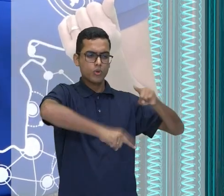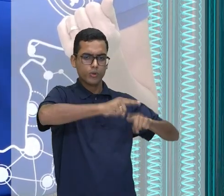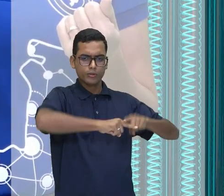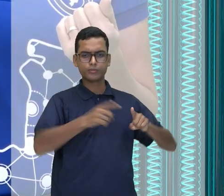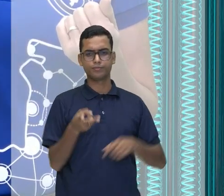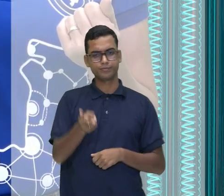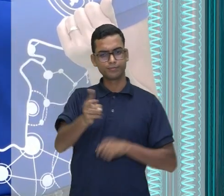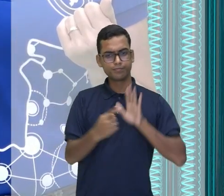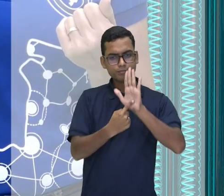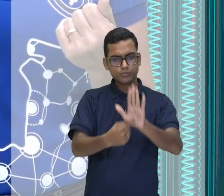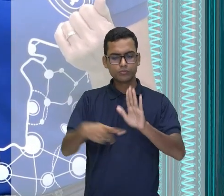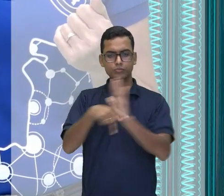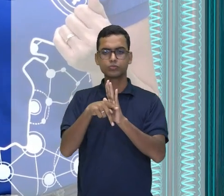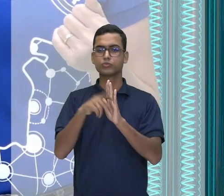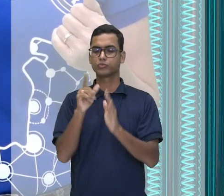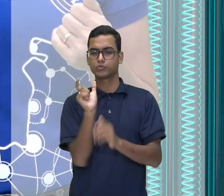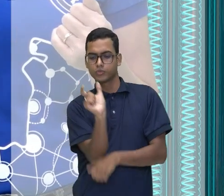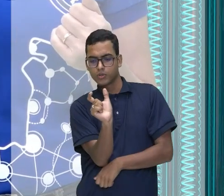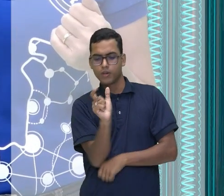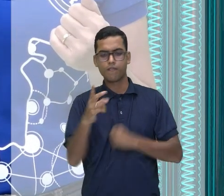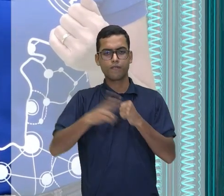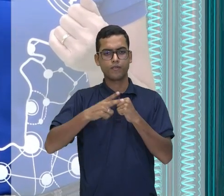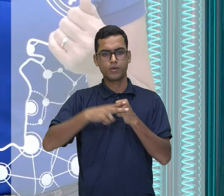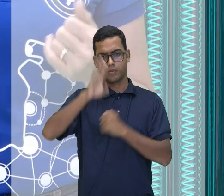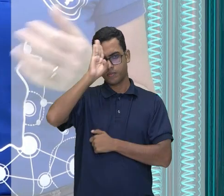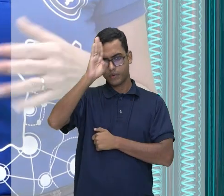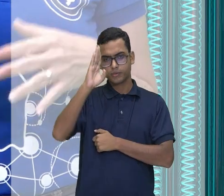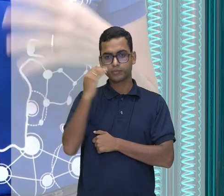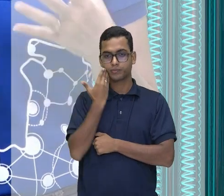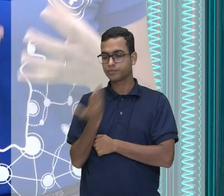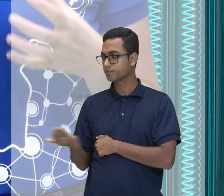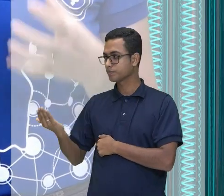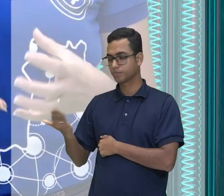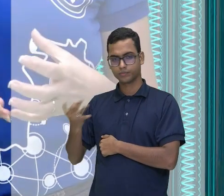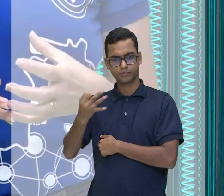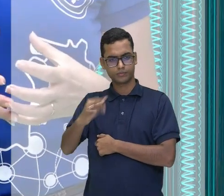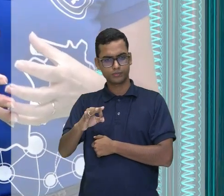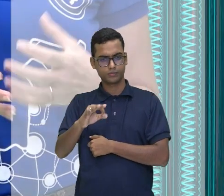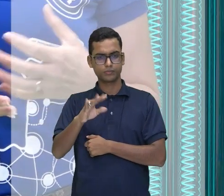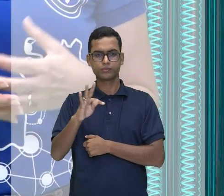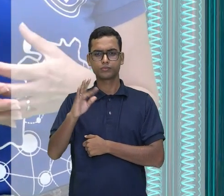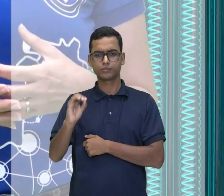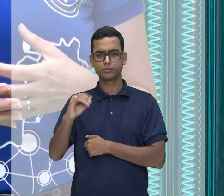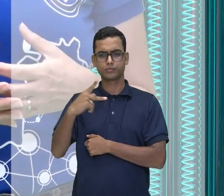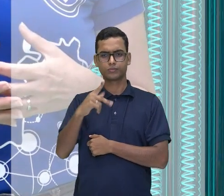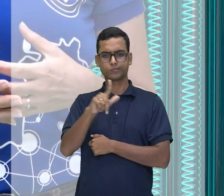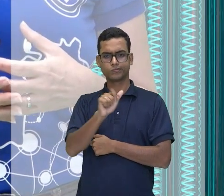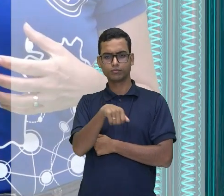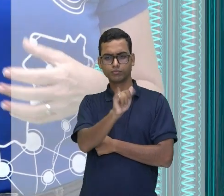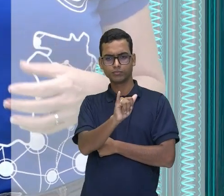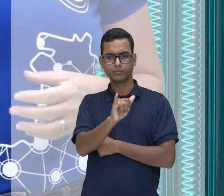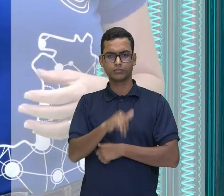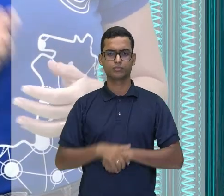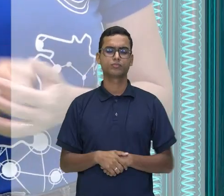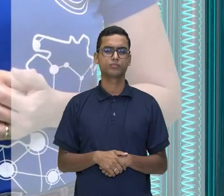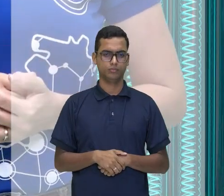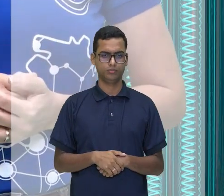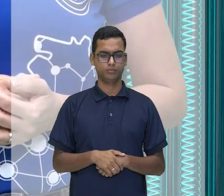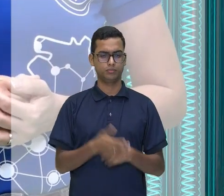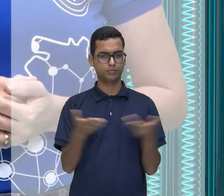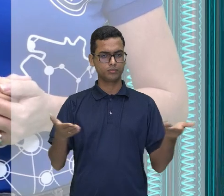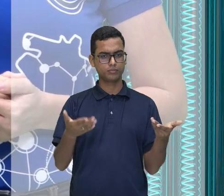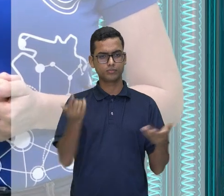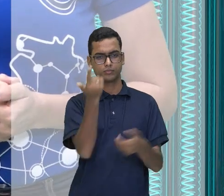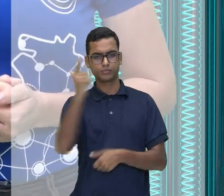aparecem logo depois do verbo principal, né? Olha aqui, to play, né? Eu gosto de brincar com eles. Vamos ver mais